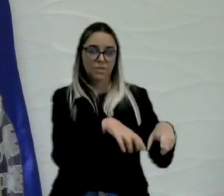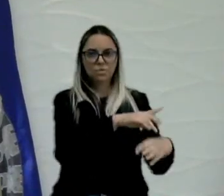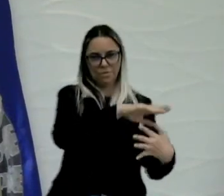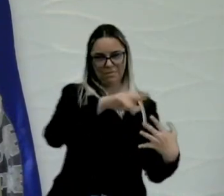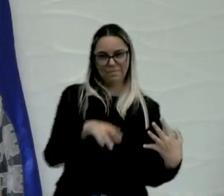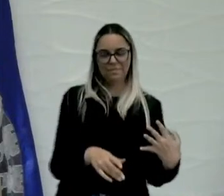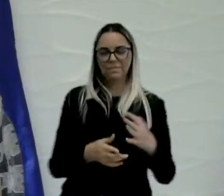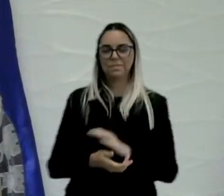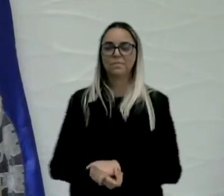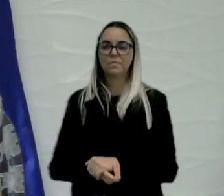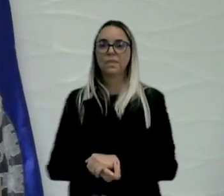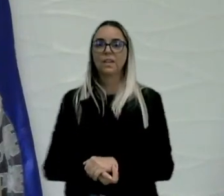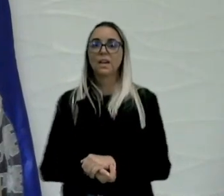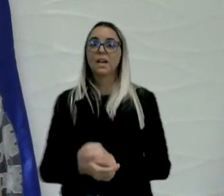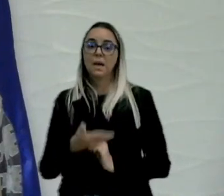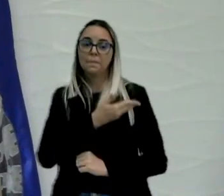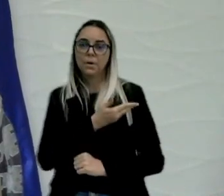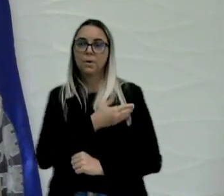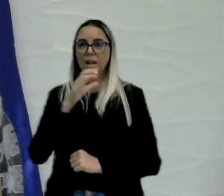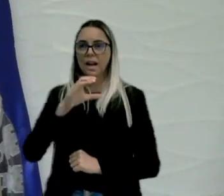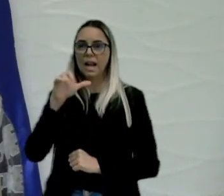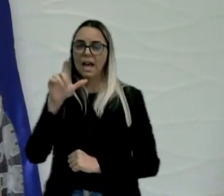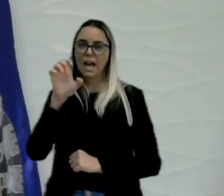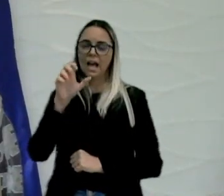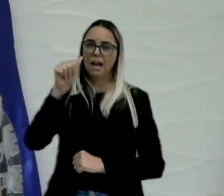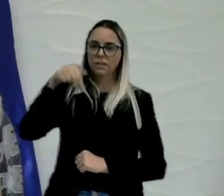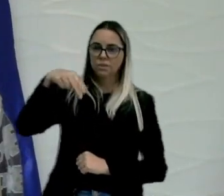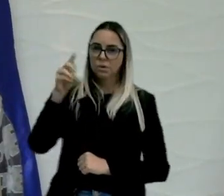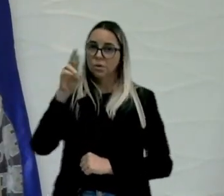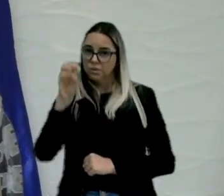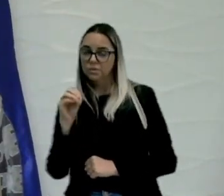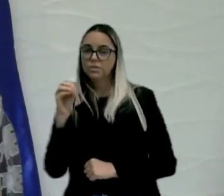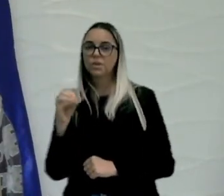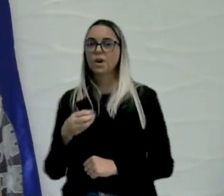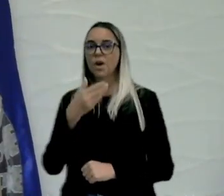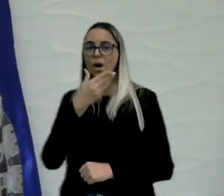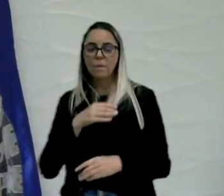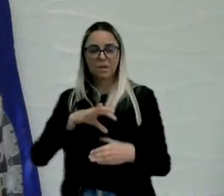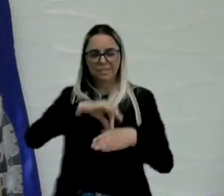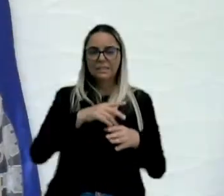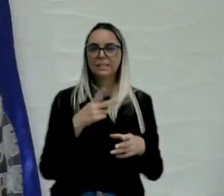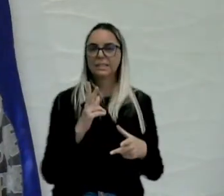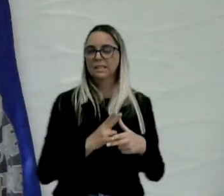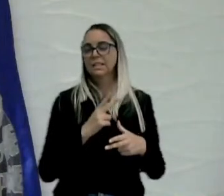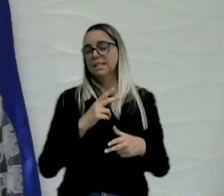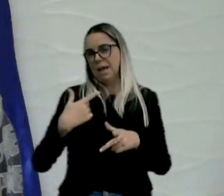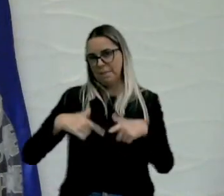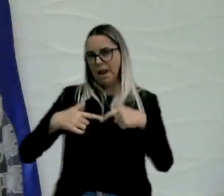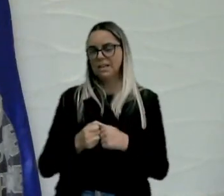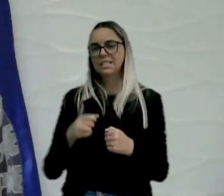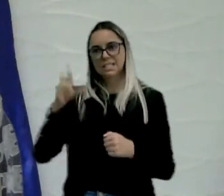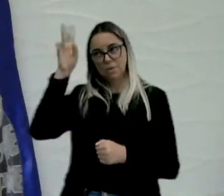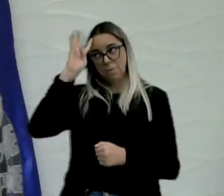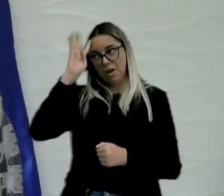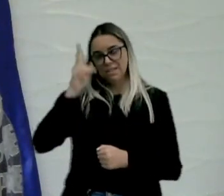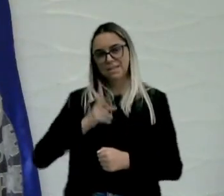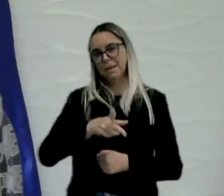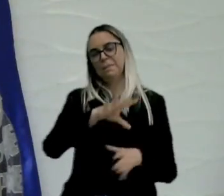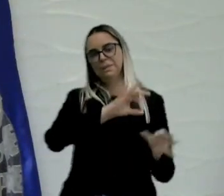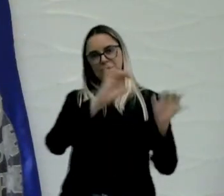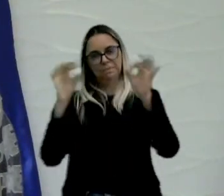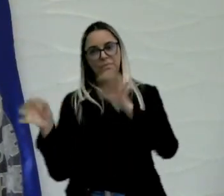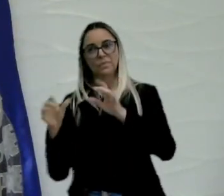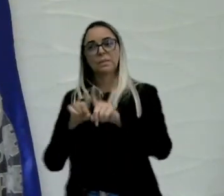osel nosso amigo candro lá do sítio baixo ma lá doai que nos assiste toda quarta-feira meu amigo